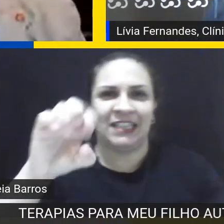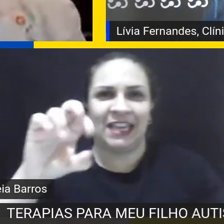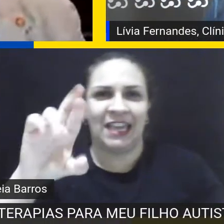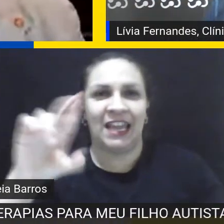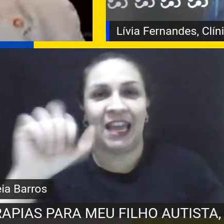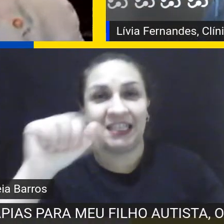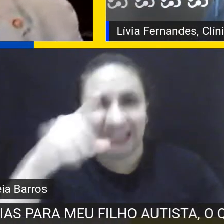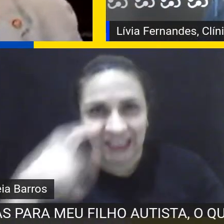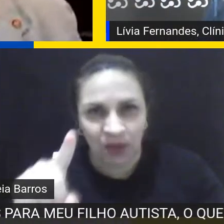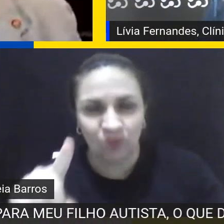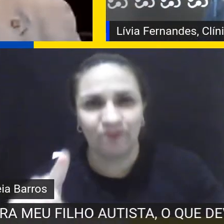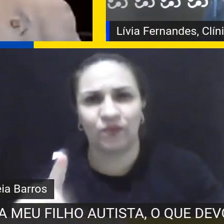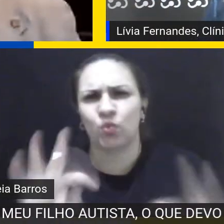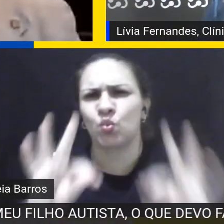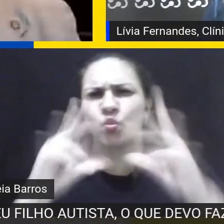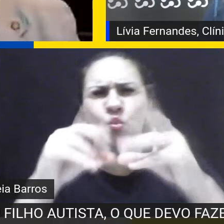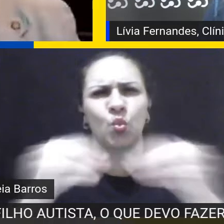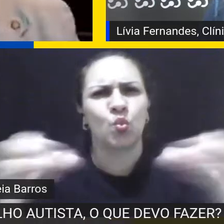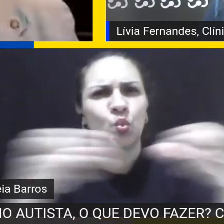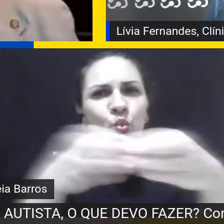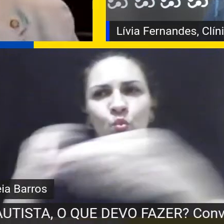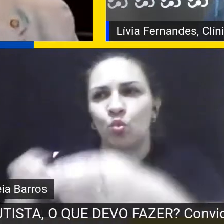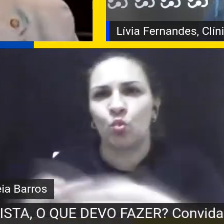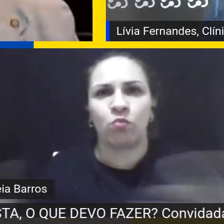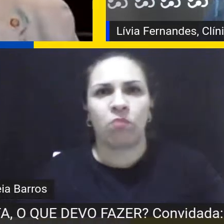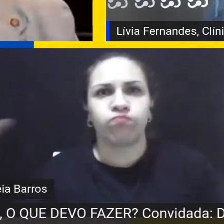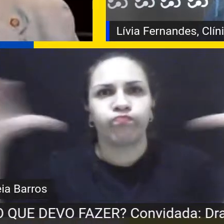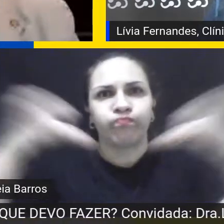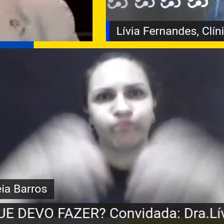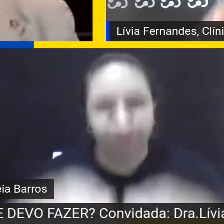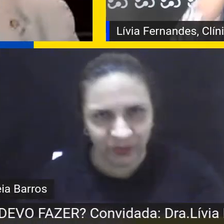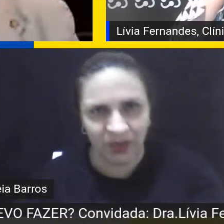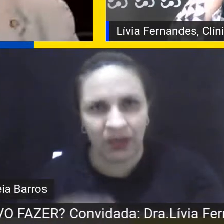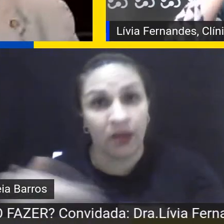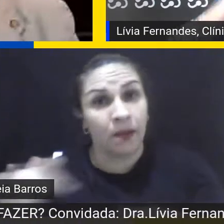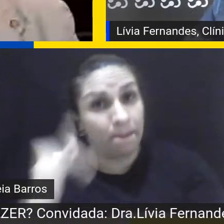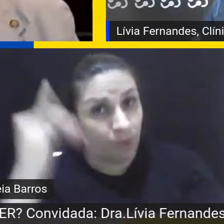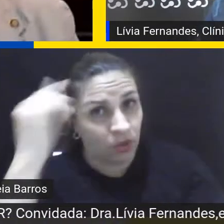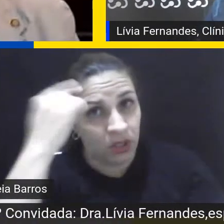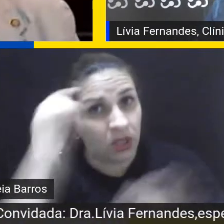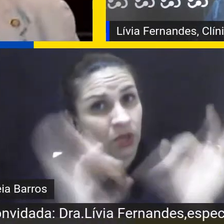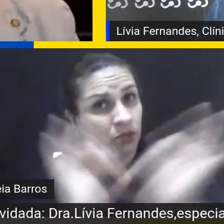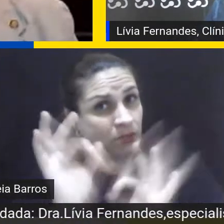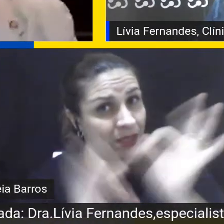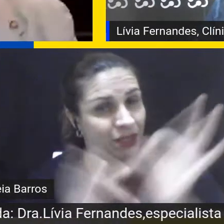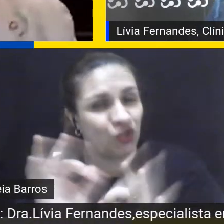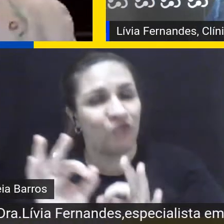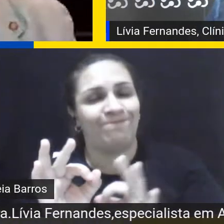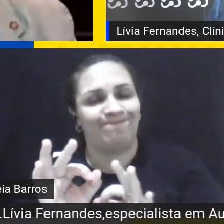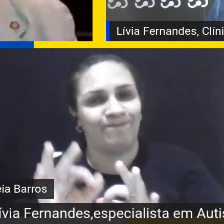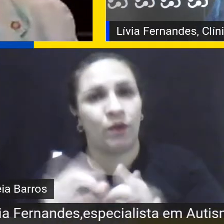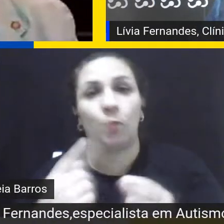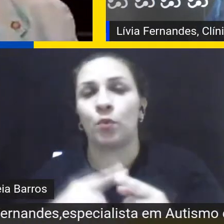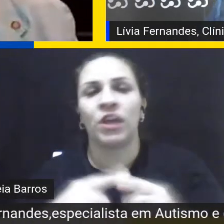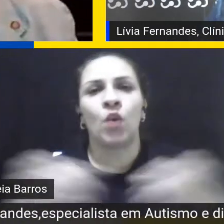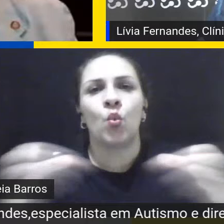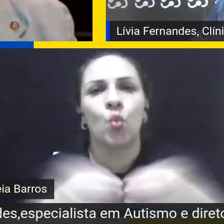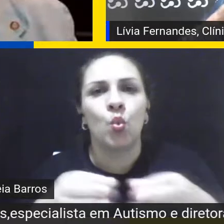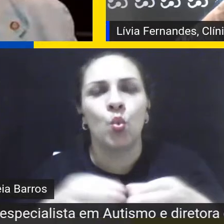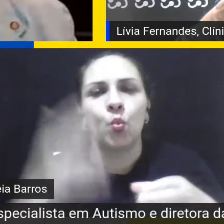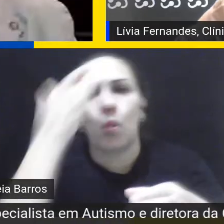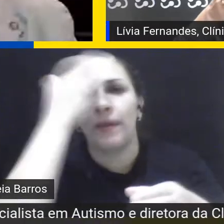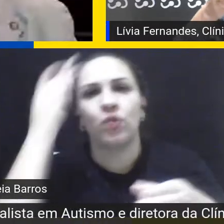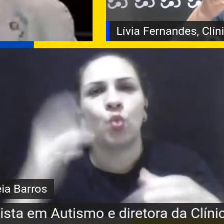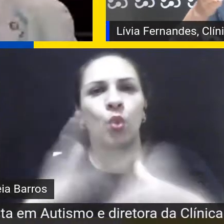interdisciplinar. Justamente por isso, o importante é um planejamento. O importante é que a equipe, ela tenha